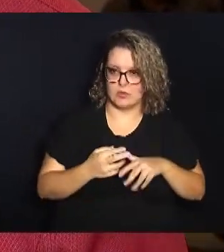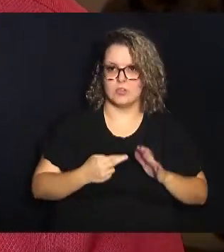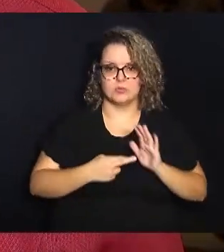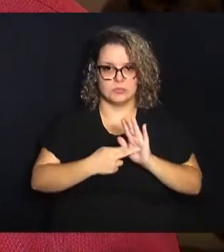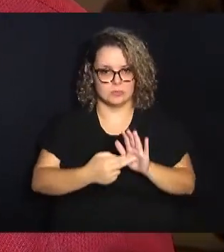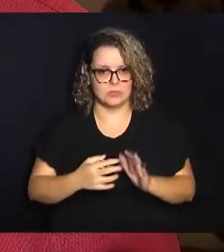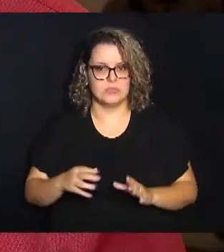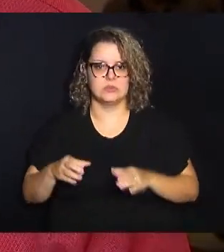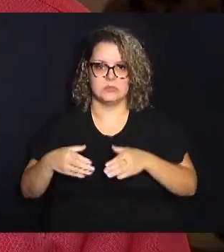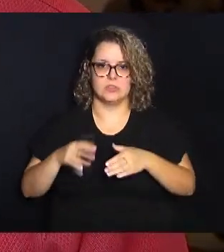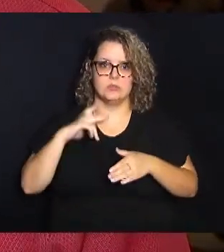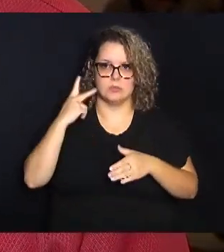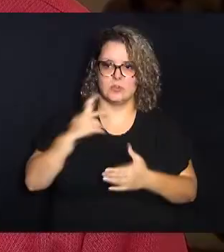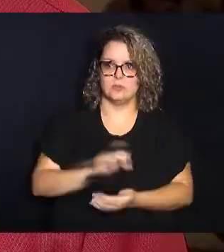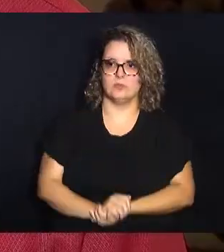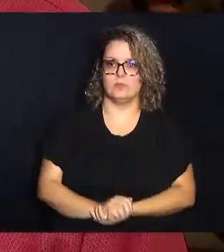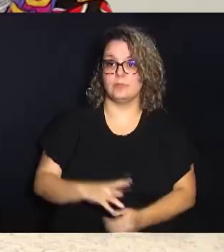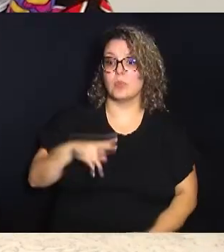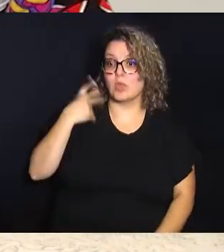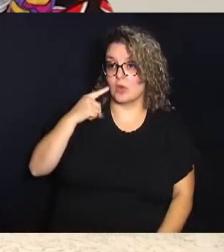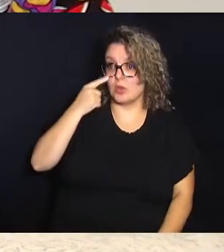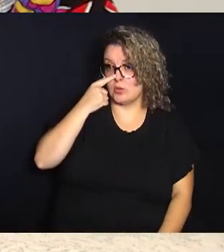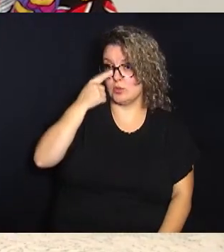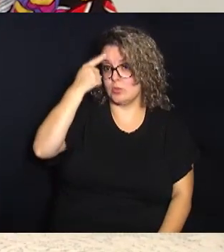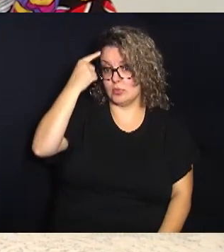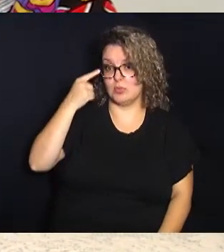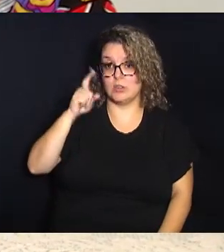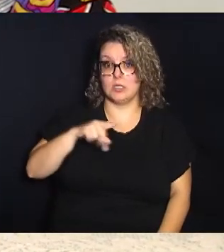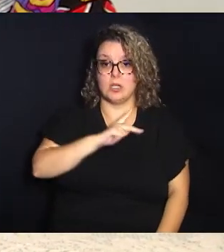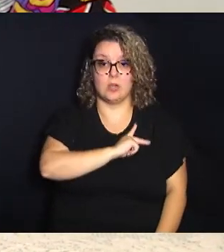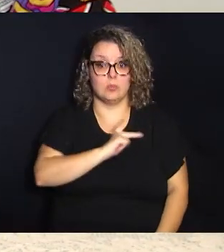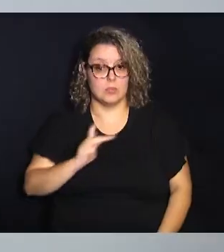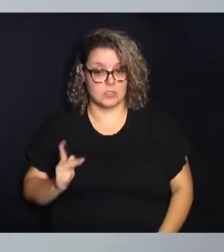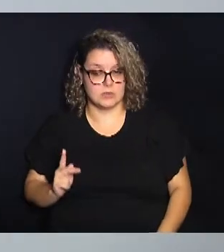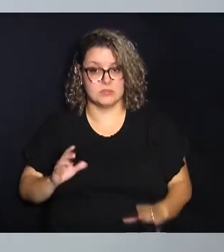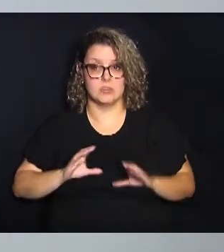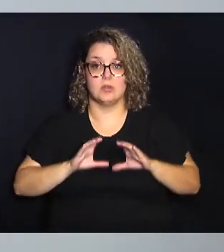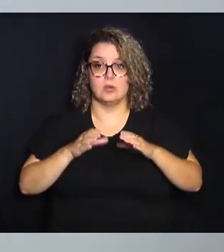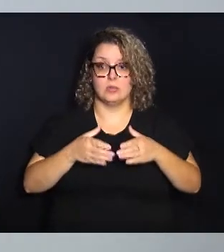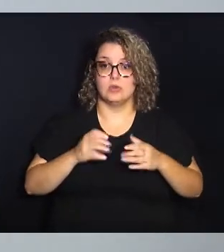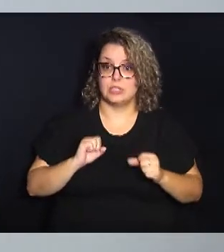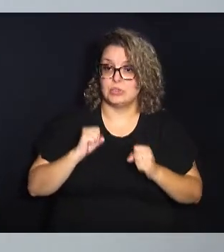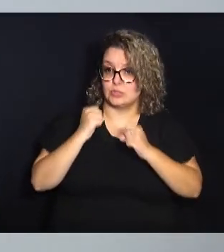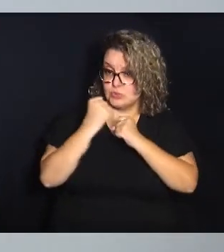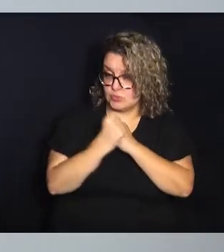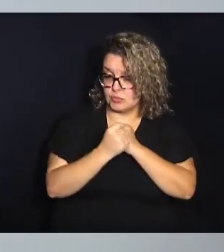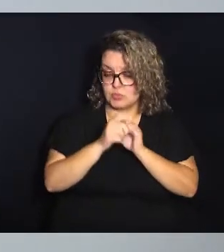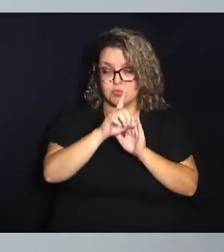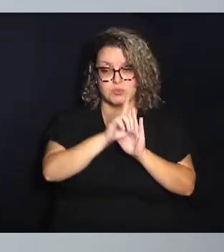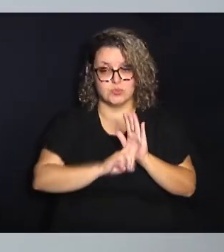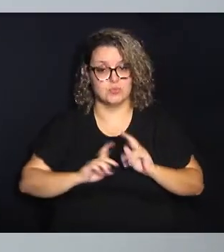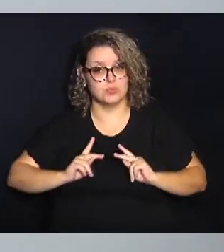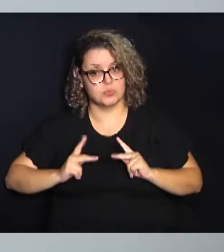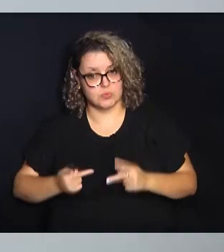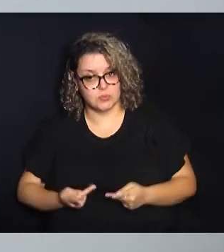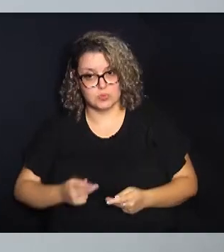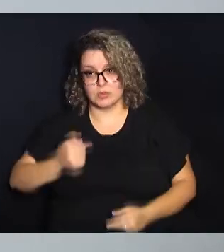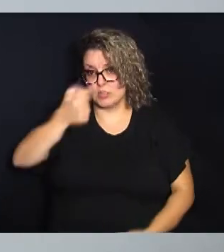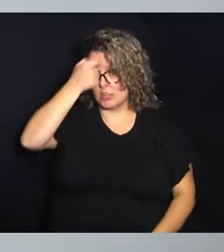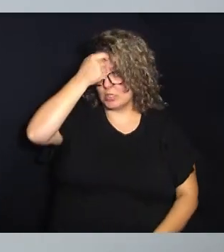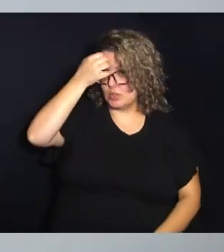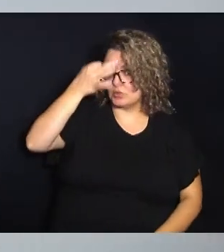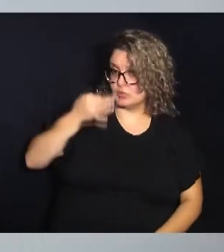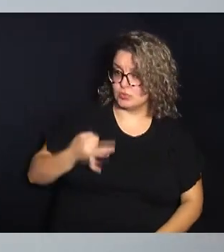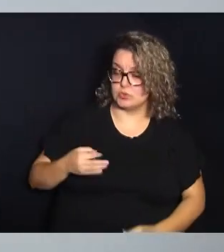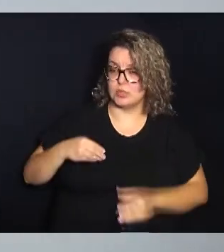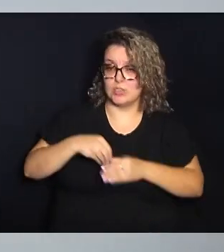a eles no parlamento, enfim. A vereadora Paola Miguel, que é presidente da Comissão de Defesa dos Direitos Humanos